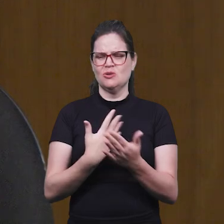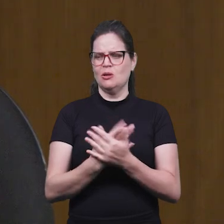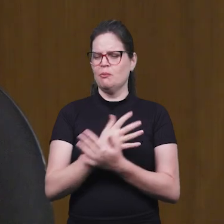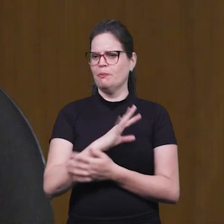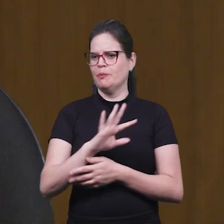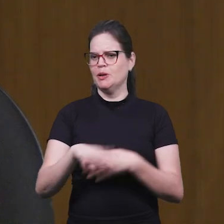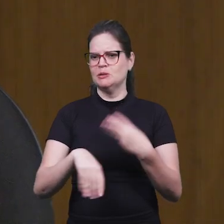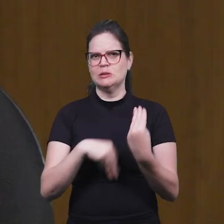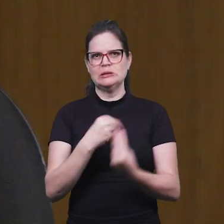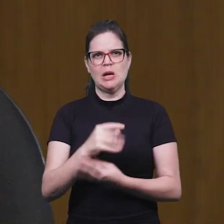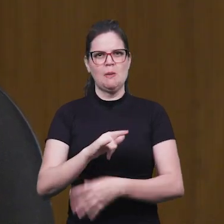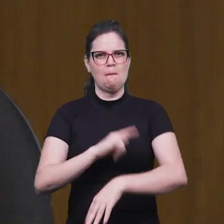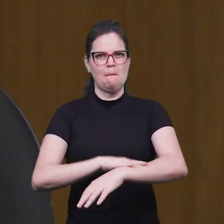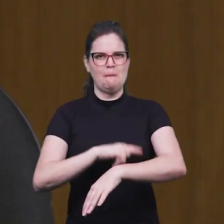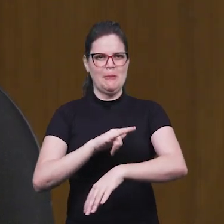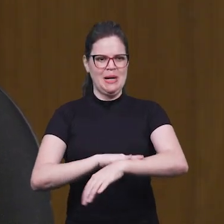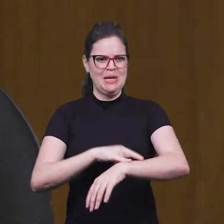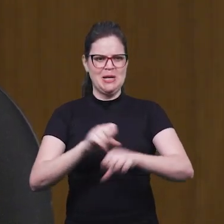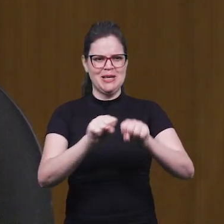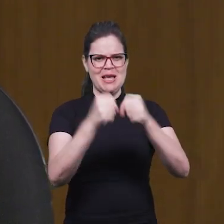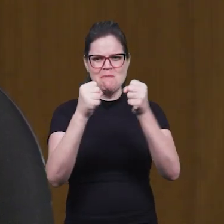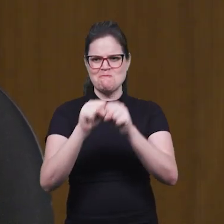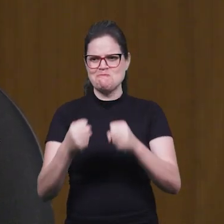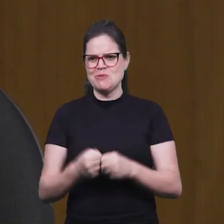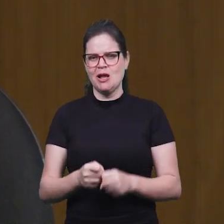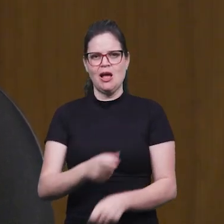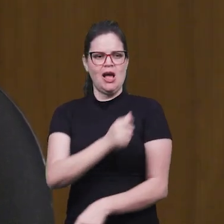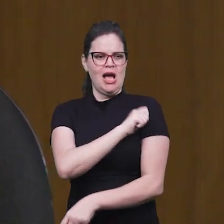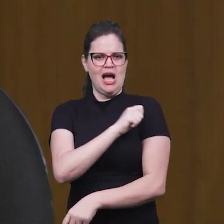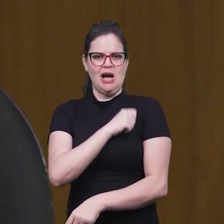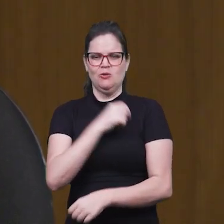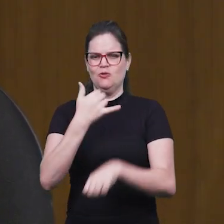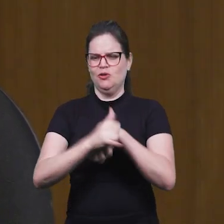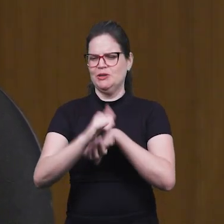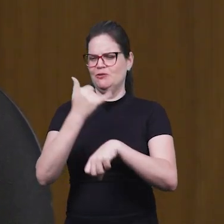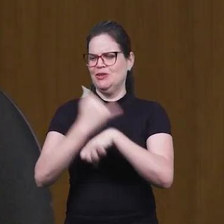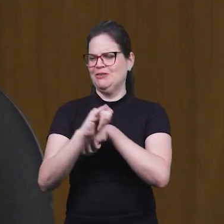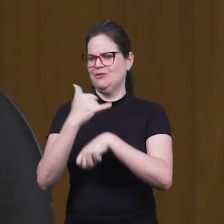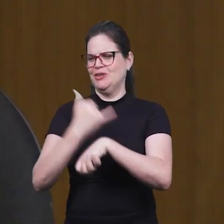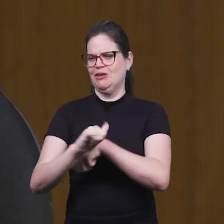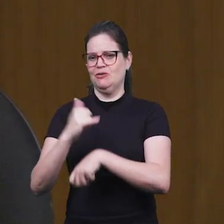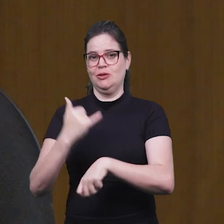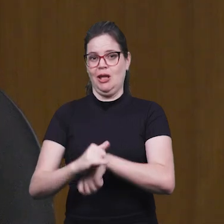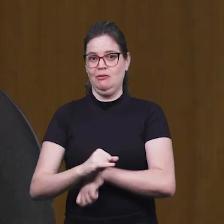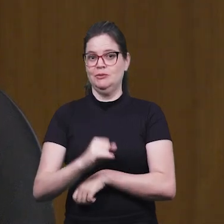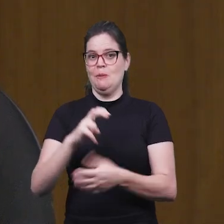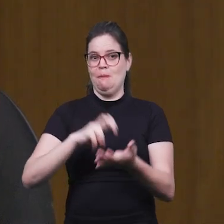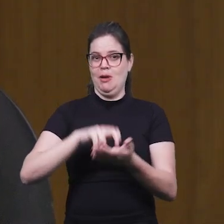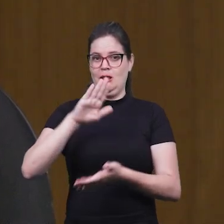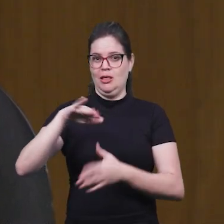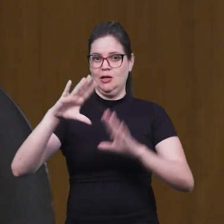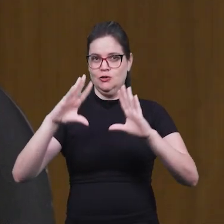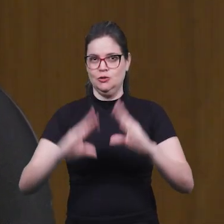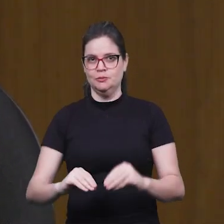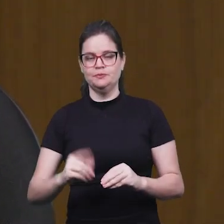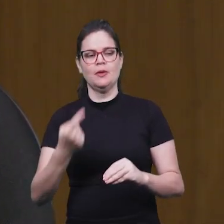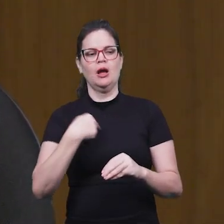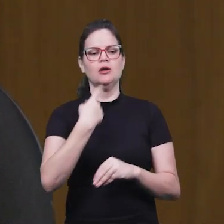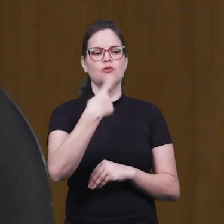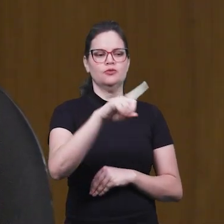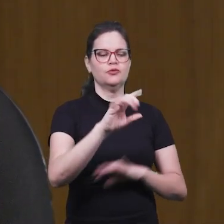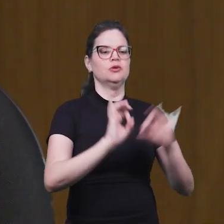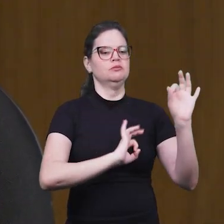banheiros quebrados, alunos não iam para as aulas, eram 3 turnos. E aí eu fiz um trabalho de